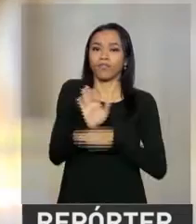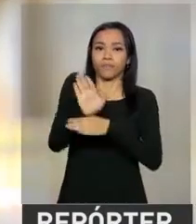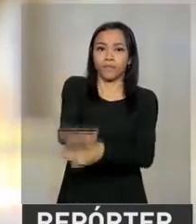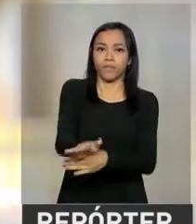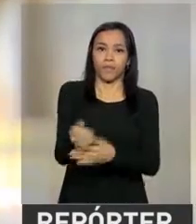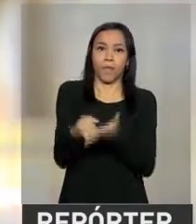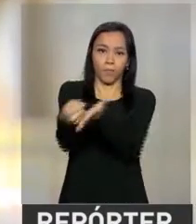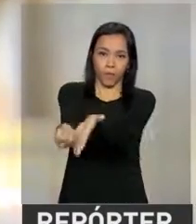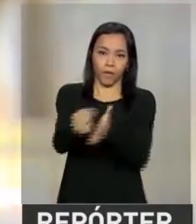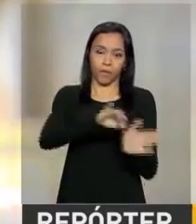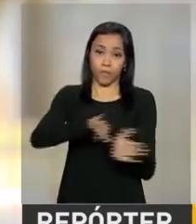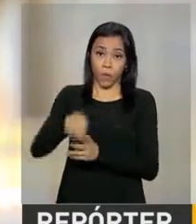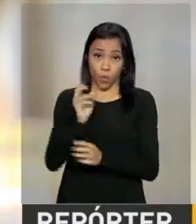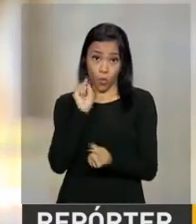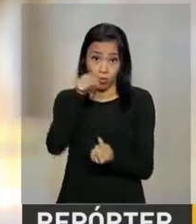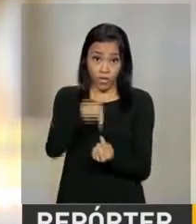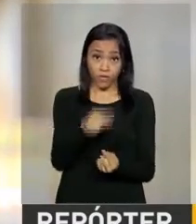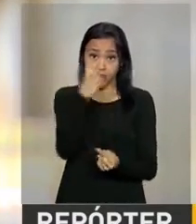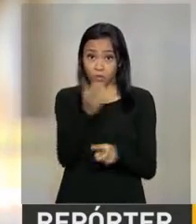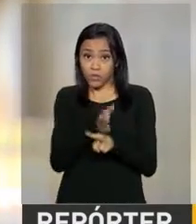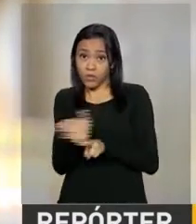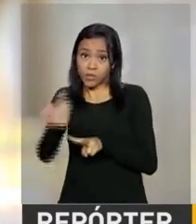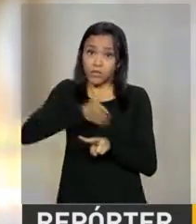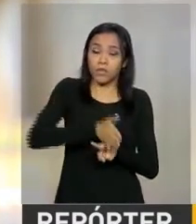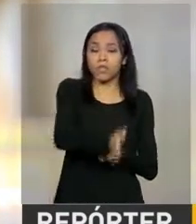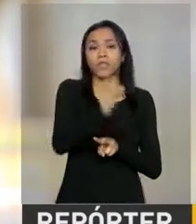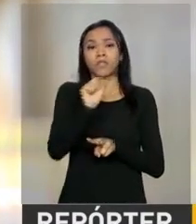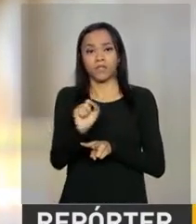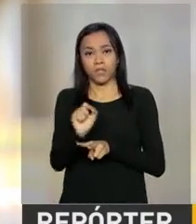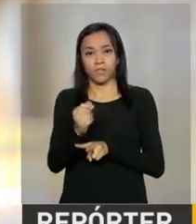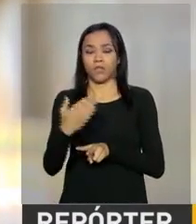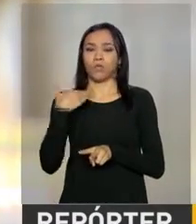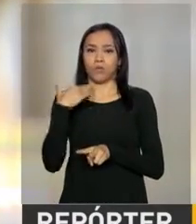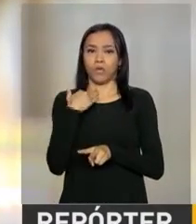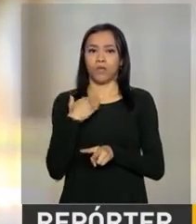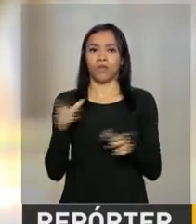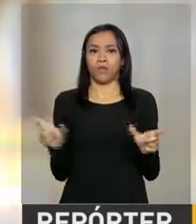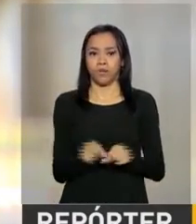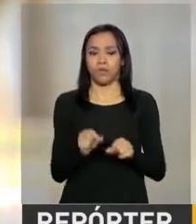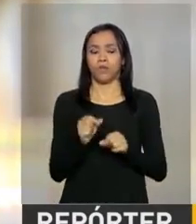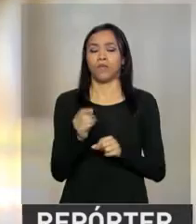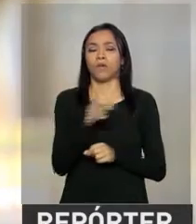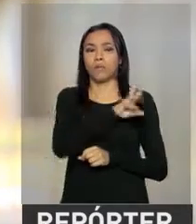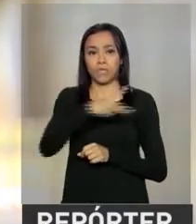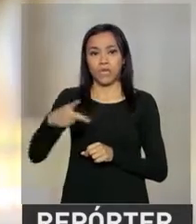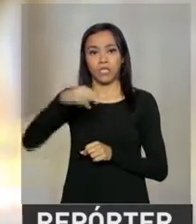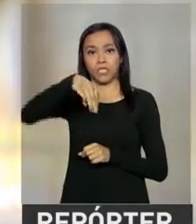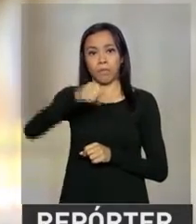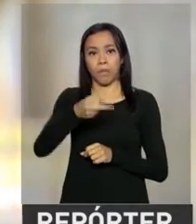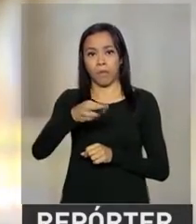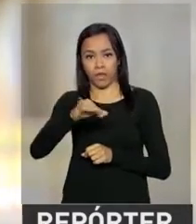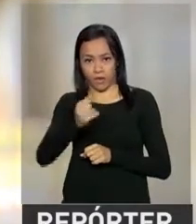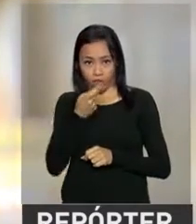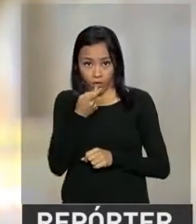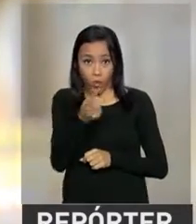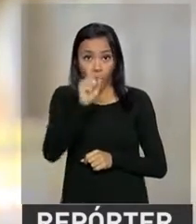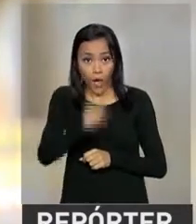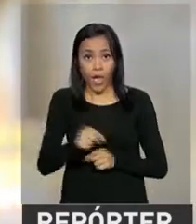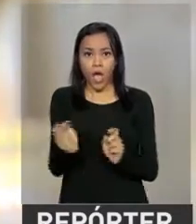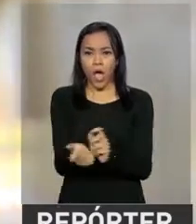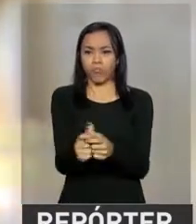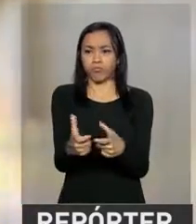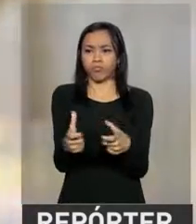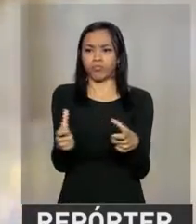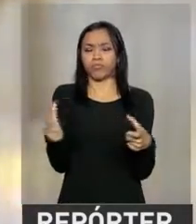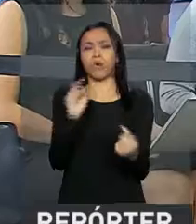objetivo das 2 linhas, segundo a presidente do BNDES, Maria Silvia Bastos Marques, é aumentar a produção e o